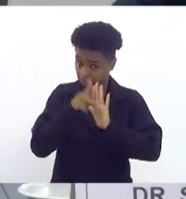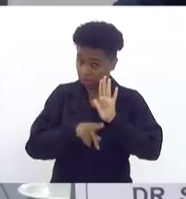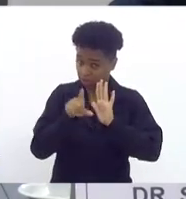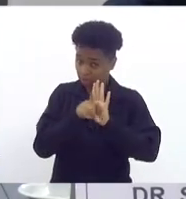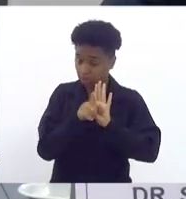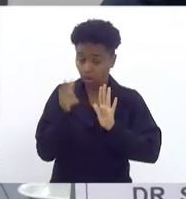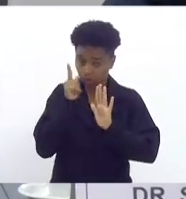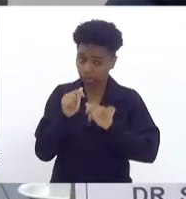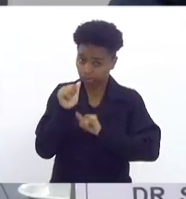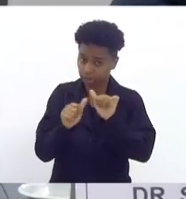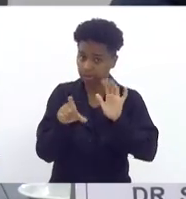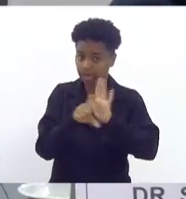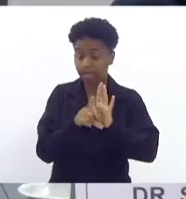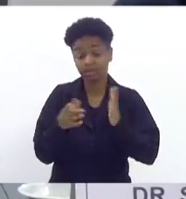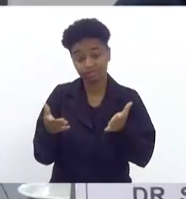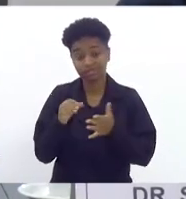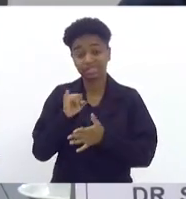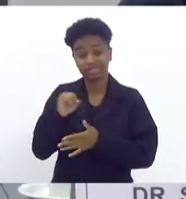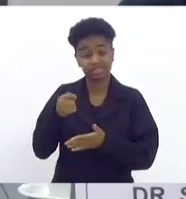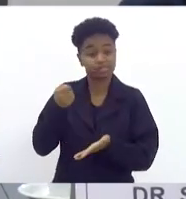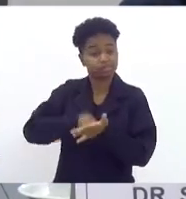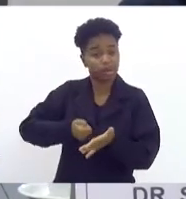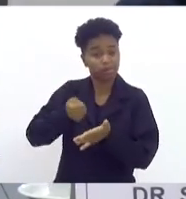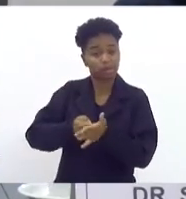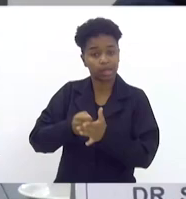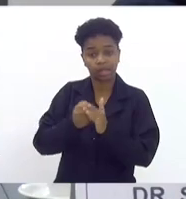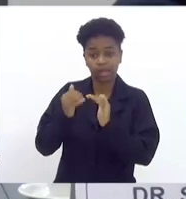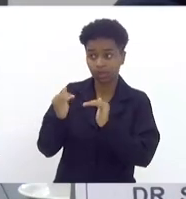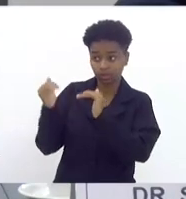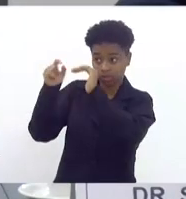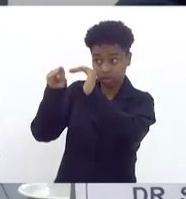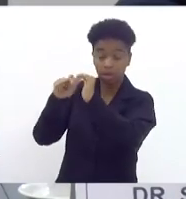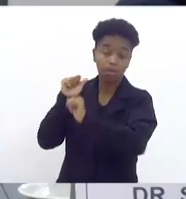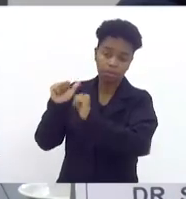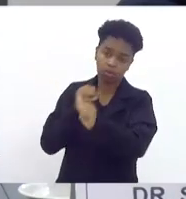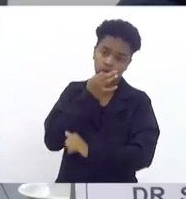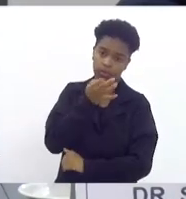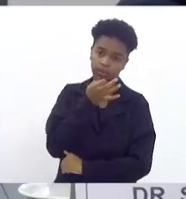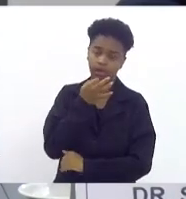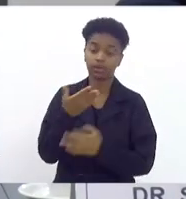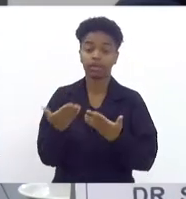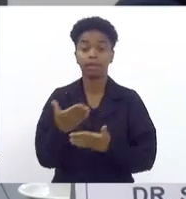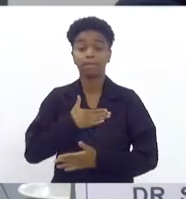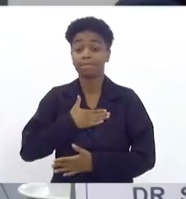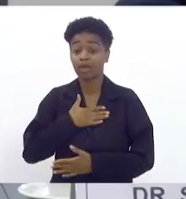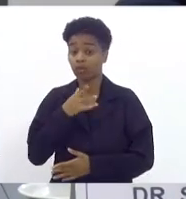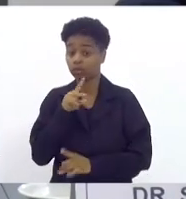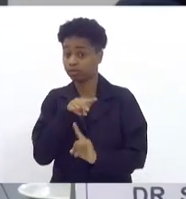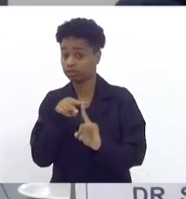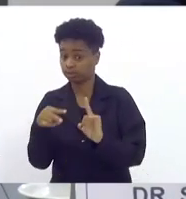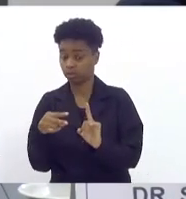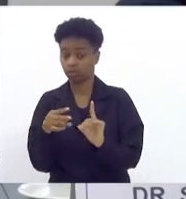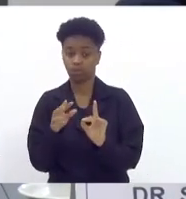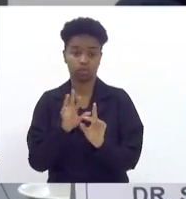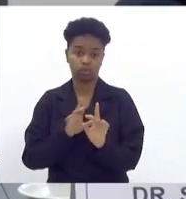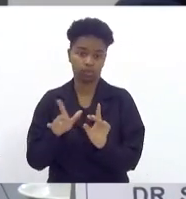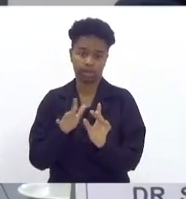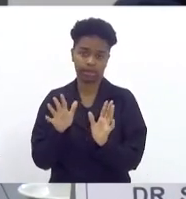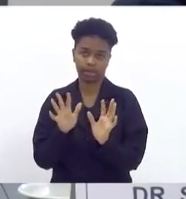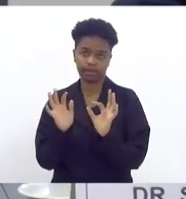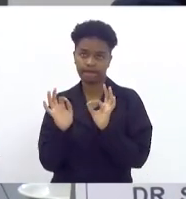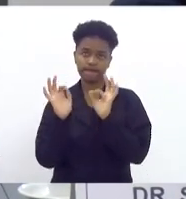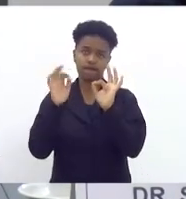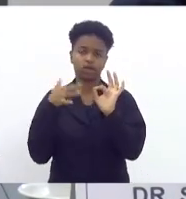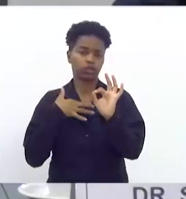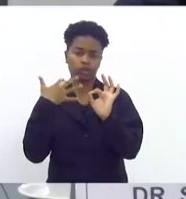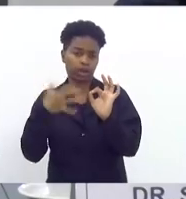à consideração e é você insistindo que muda de opinião lá em cima. Então, assim, o meu entendimento, e aí não é preciosismo de não